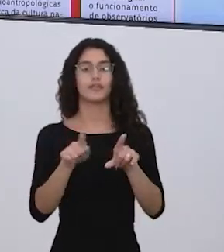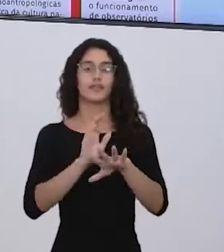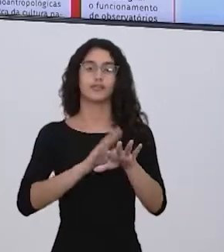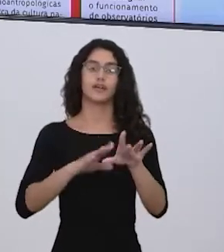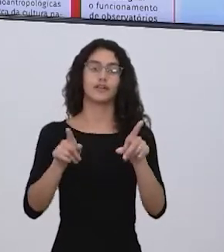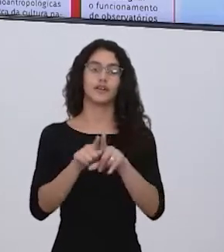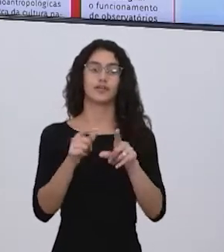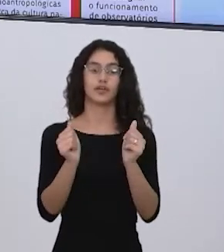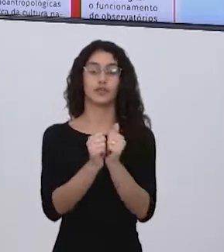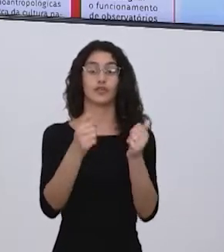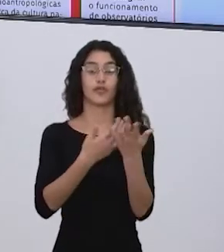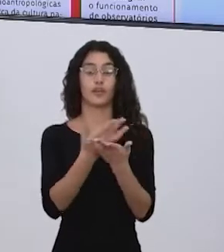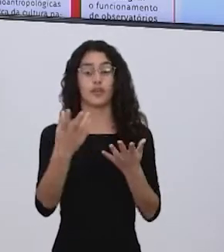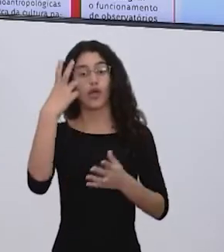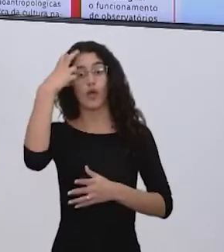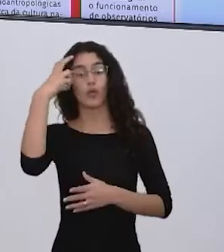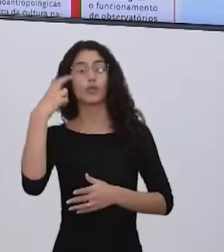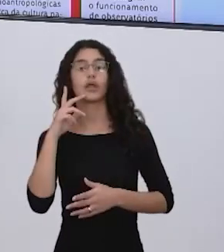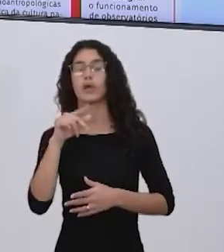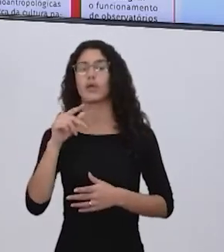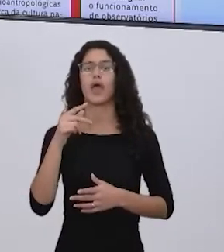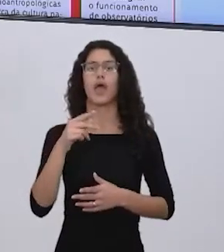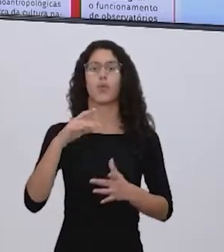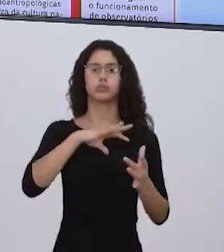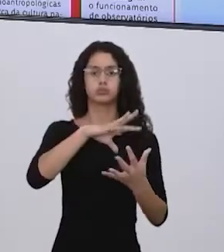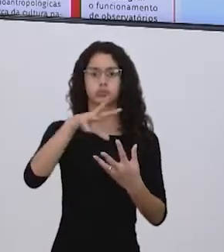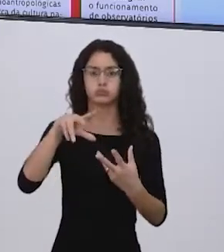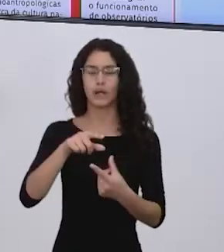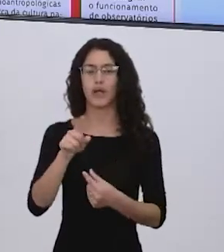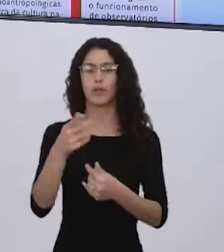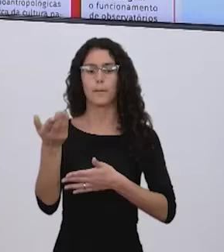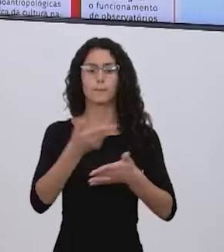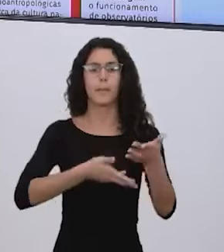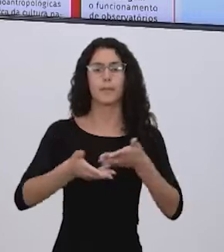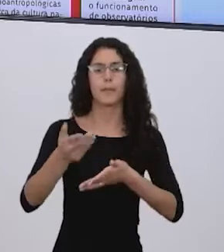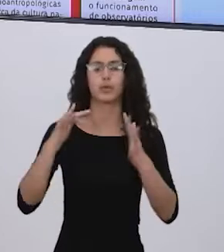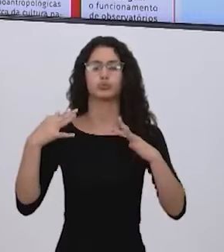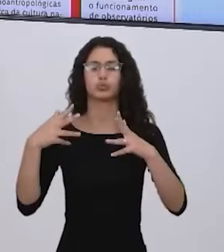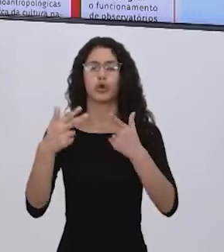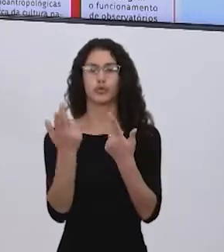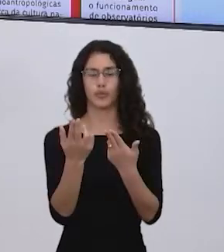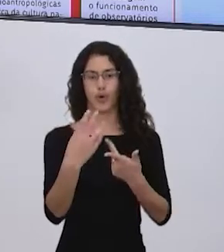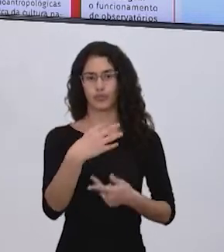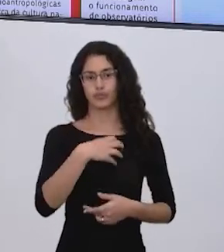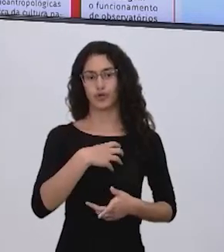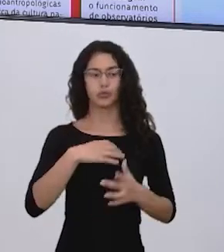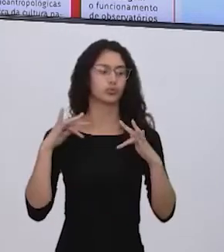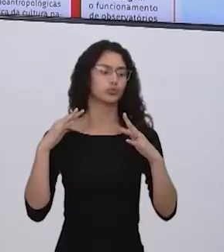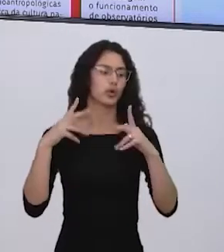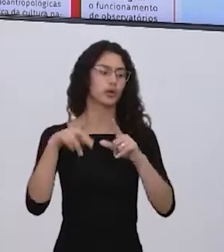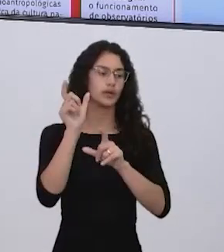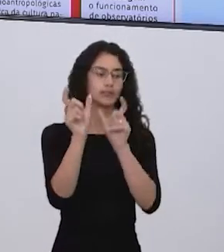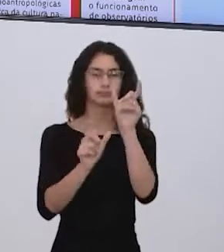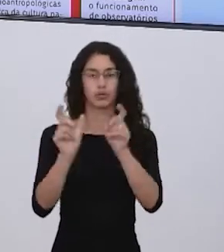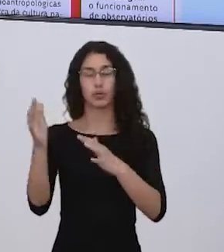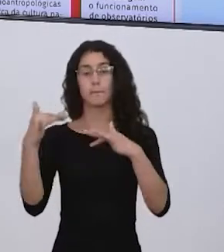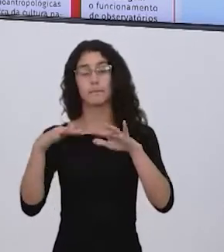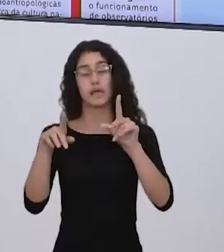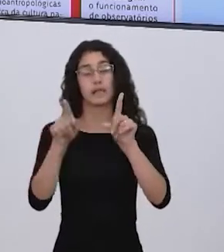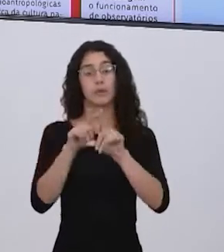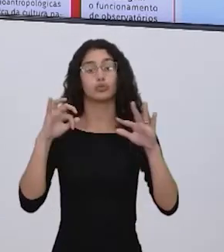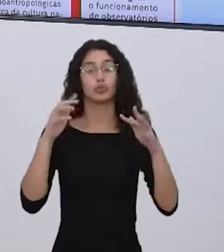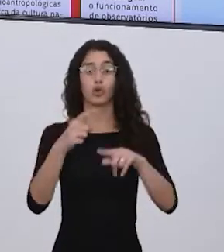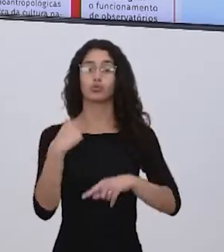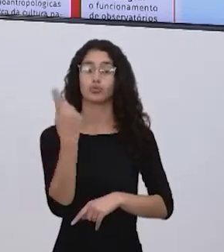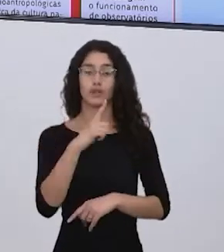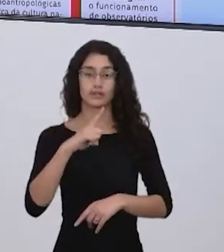com vocês. Então, a cultura não é algo universal, então ela não é compartilhada da mesma maneira por todas as pessoas, mas, ao mesmo tempo,